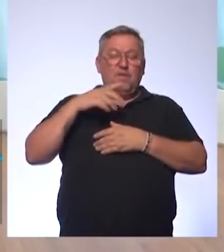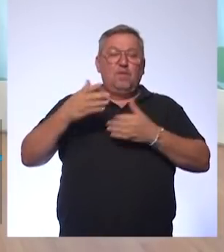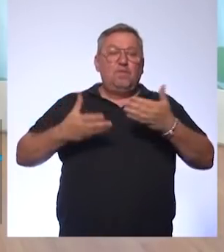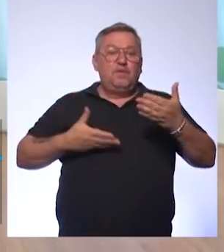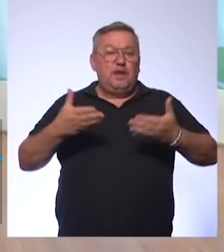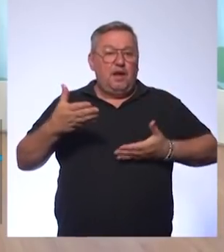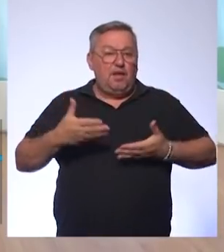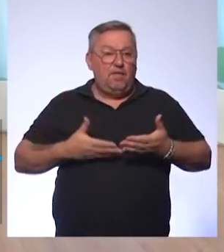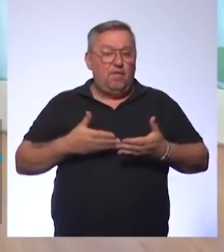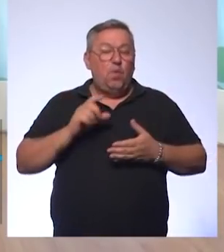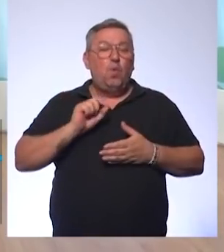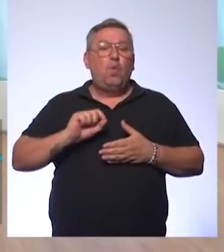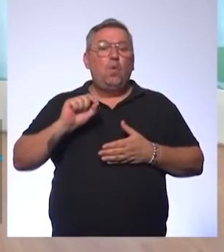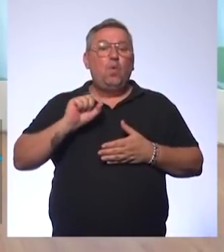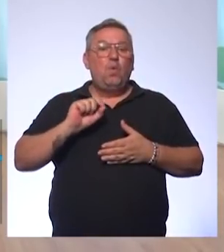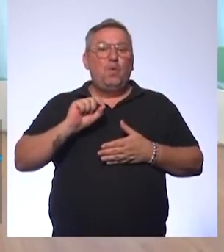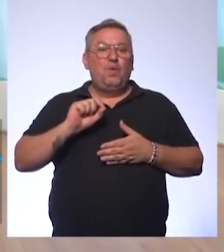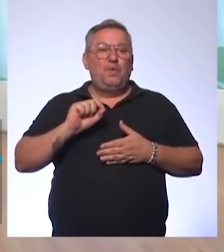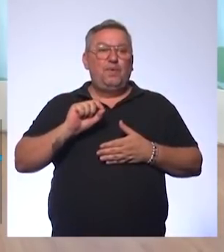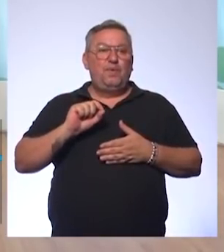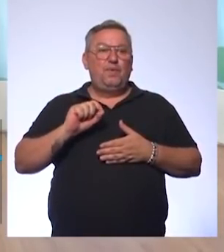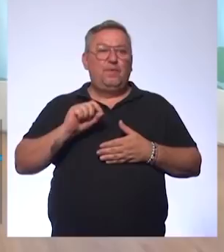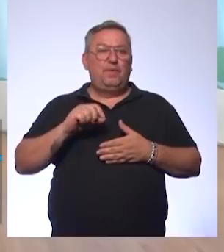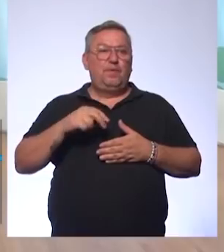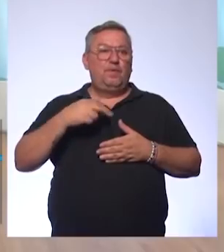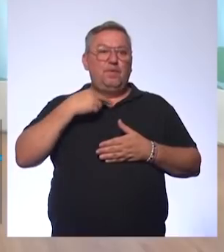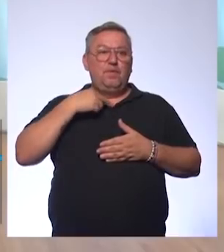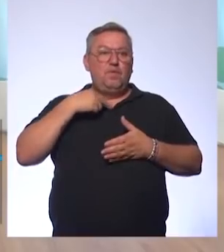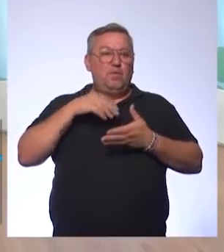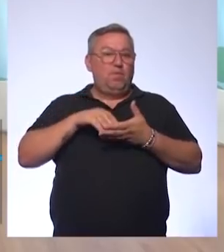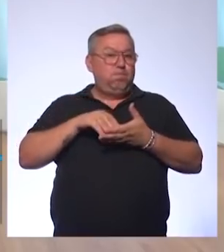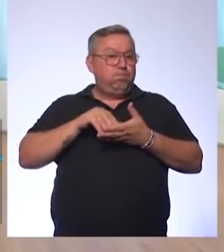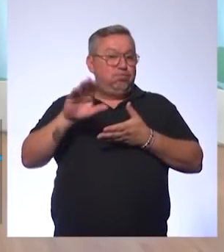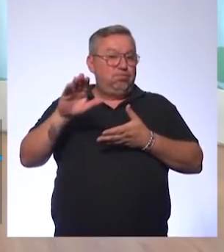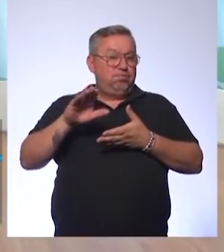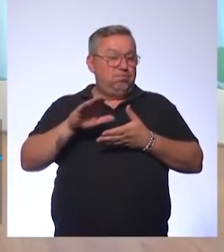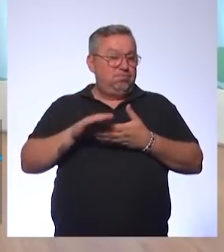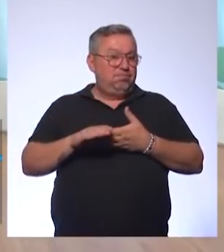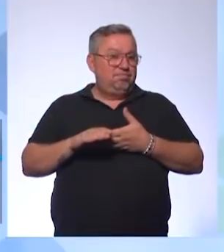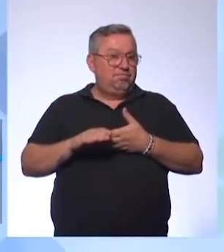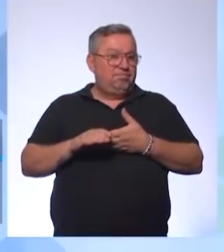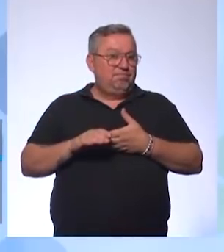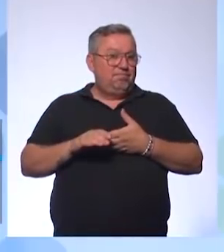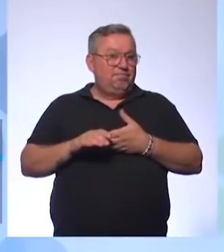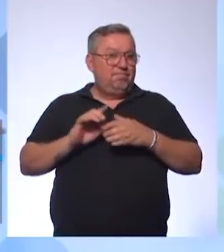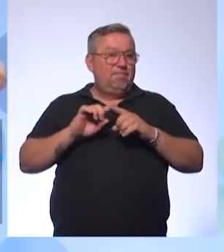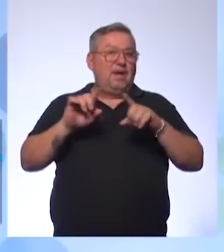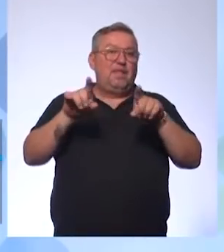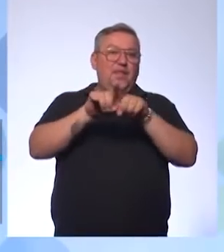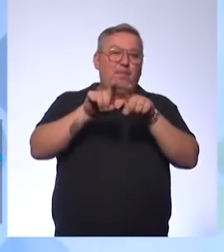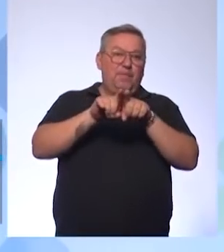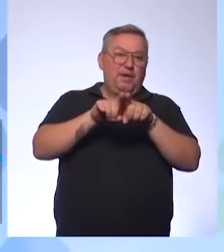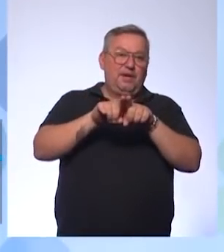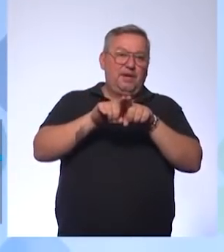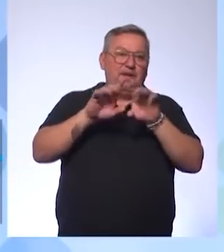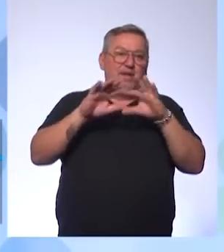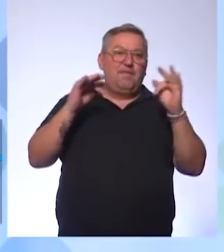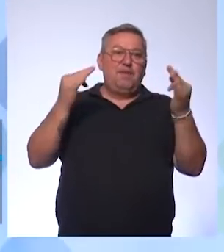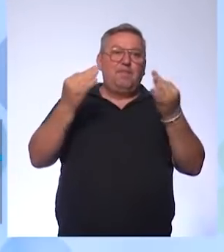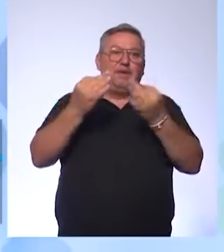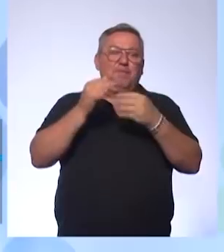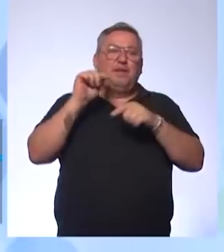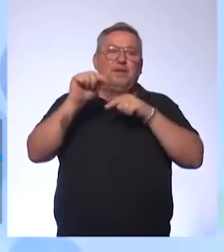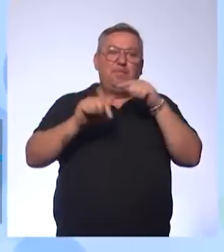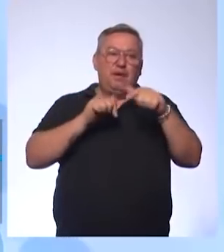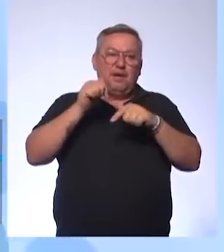servos. Detalhe, eu não posso expulsar a família dela das minhas terras. Mas também, essa família precisa